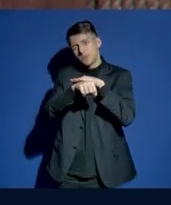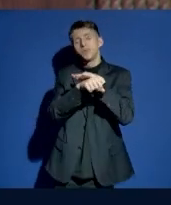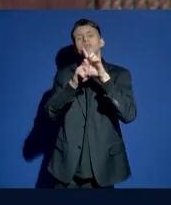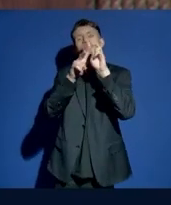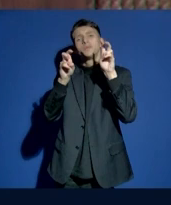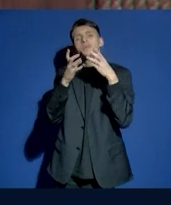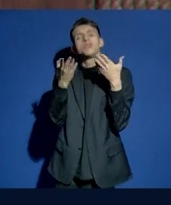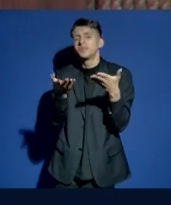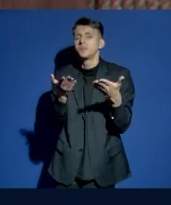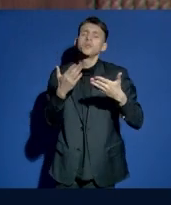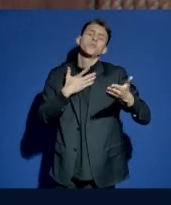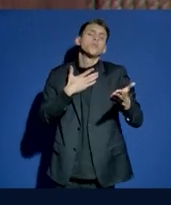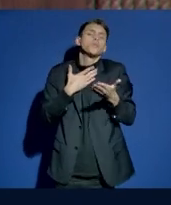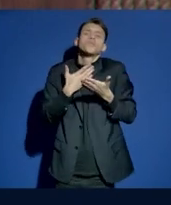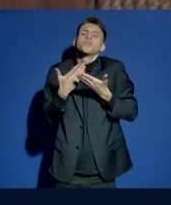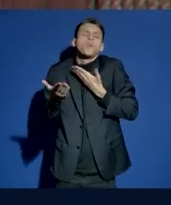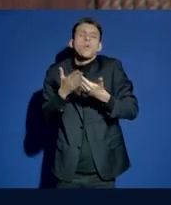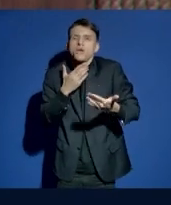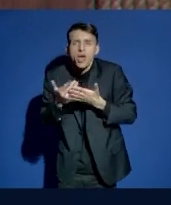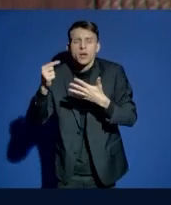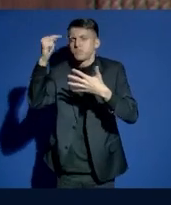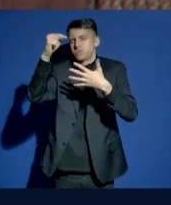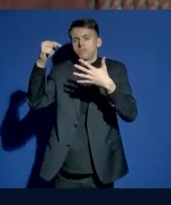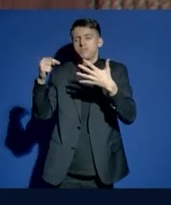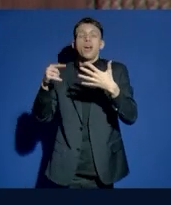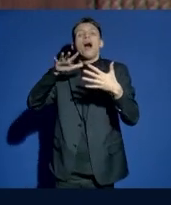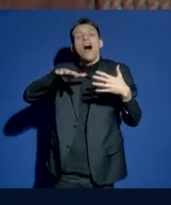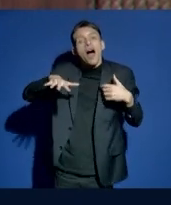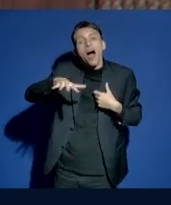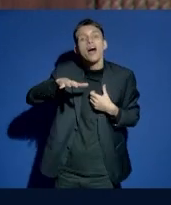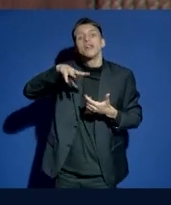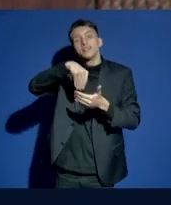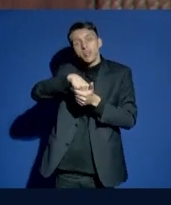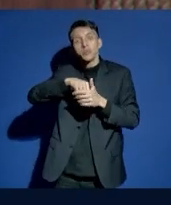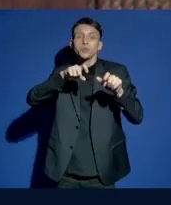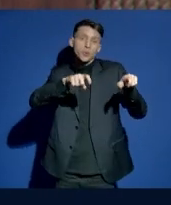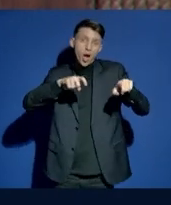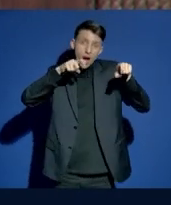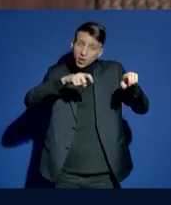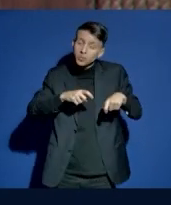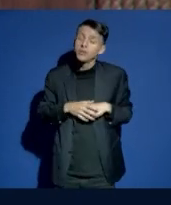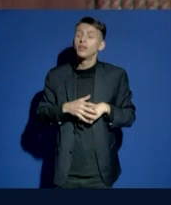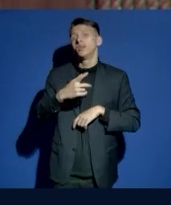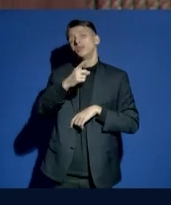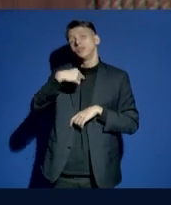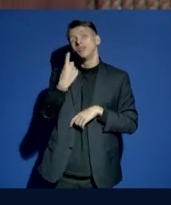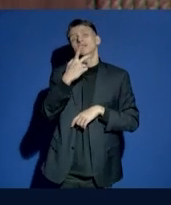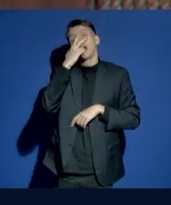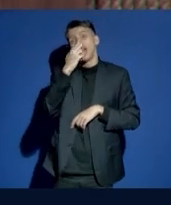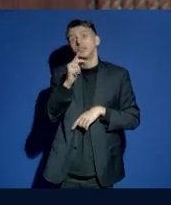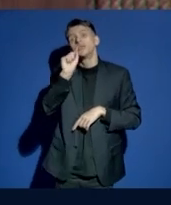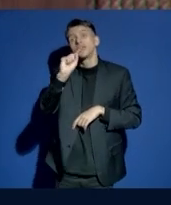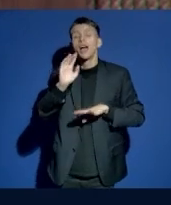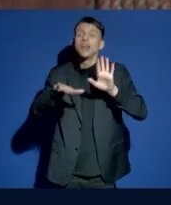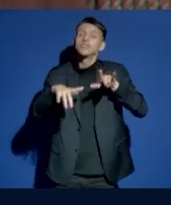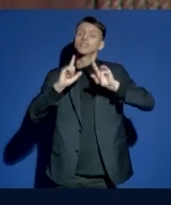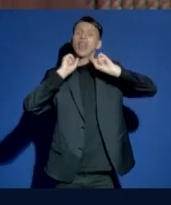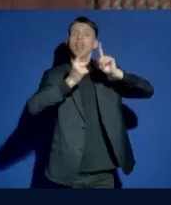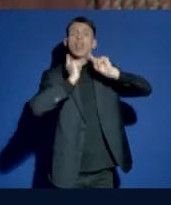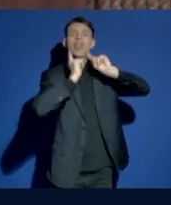que, independente de qual segmento do agro que a gente está discutindo, a gente tem a impressão que, muitas vezes, o setor é injustamente